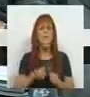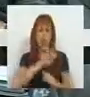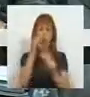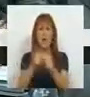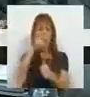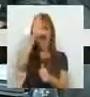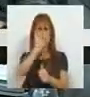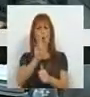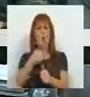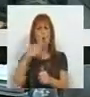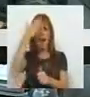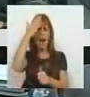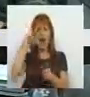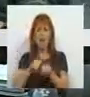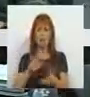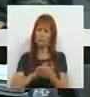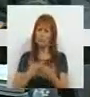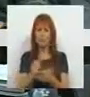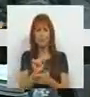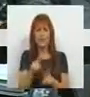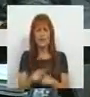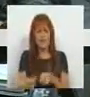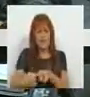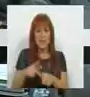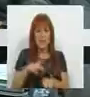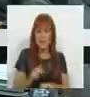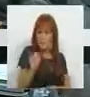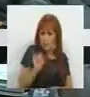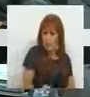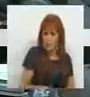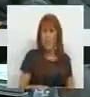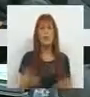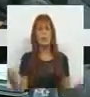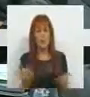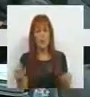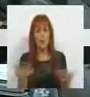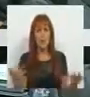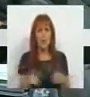lado do Governo naquilo que considerará a sua interpretação do interesse nacional, maiormente